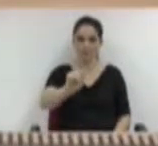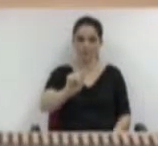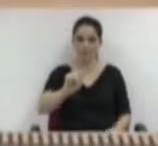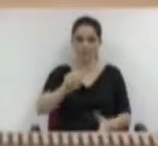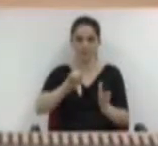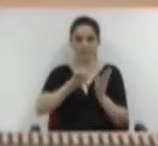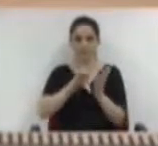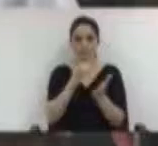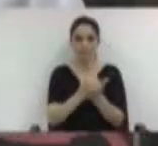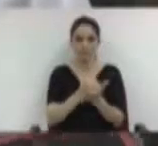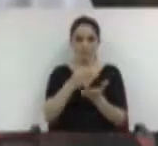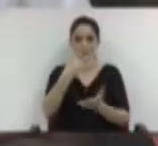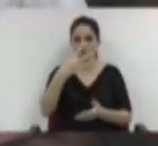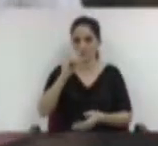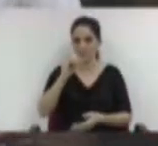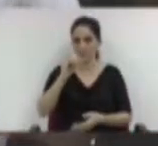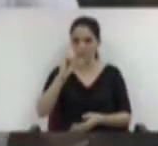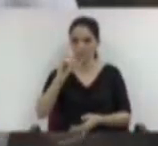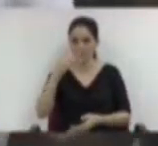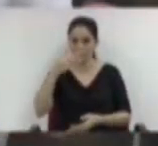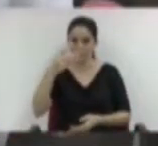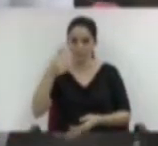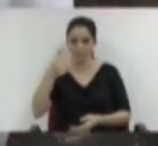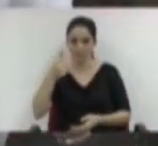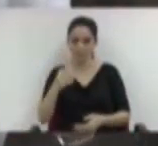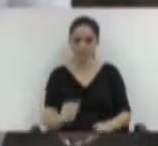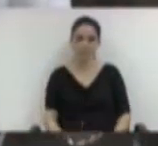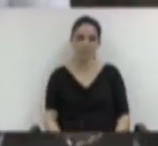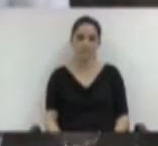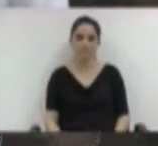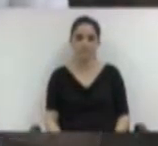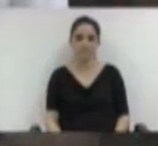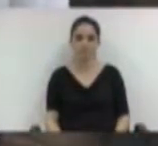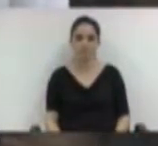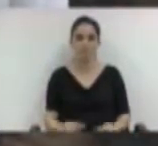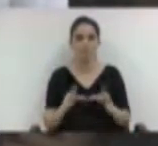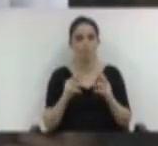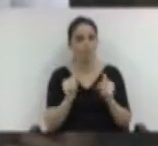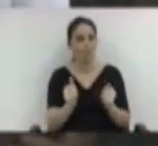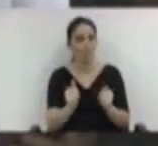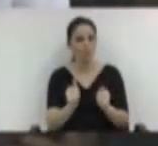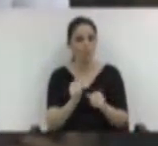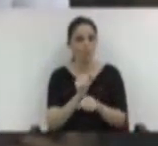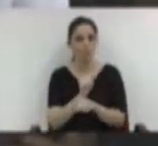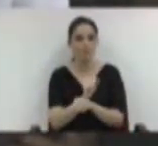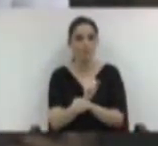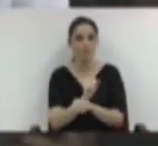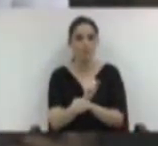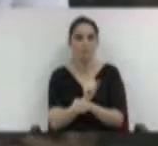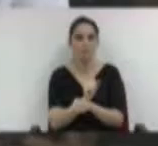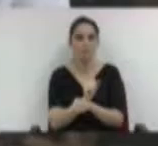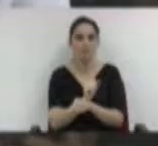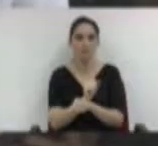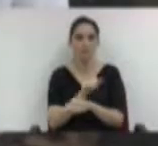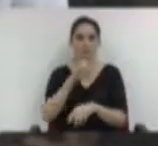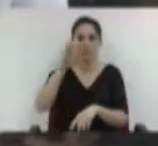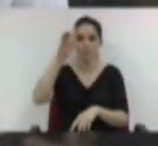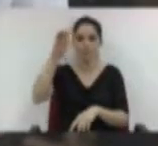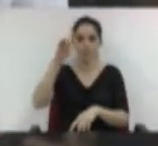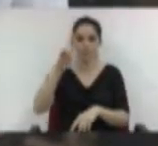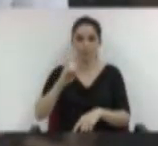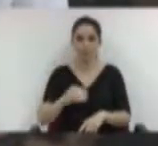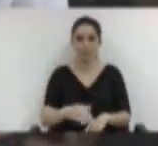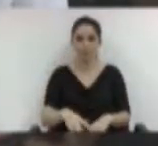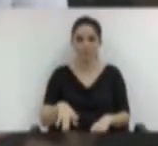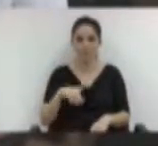versículo 31. Mas os que esperam no Senhor renovarão as suas forças, subirão